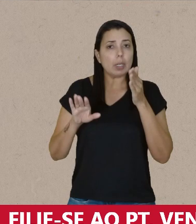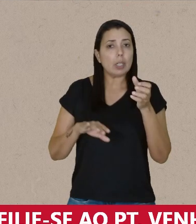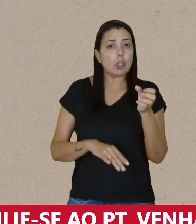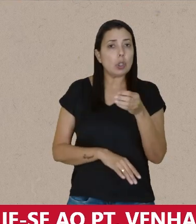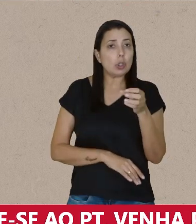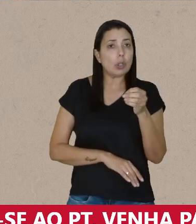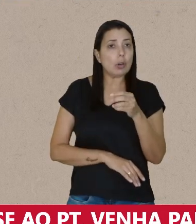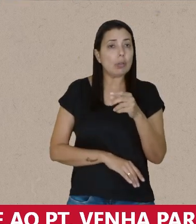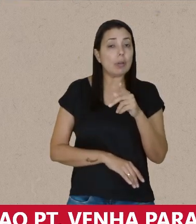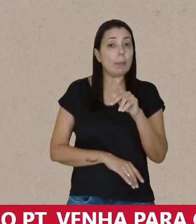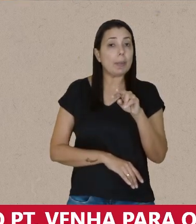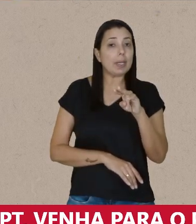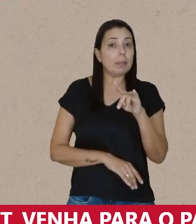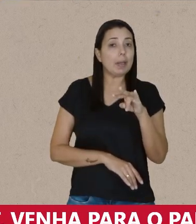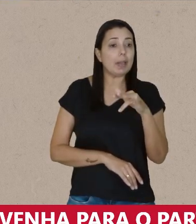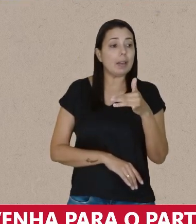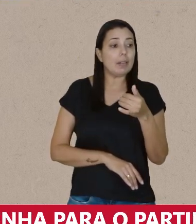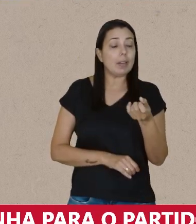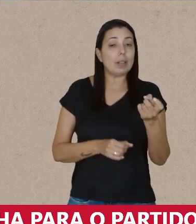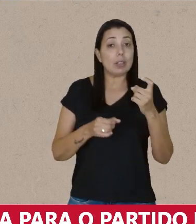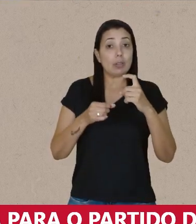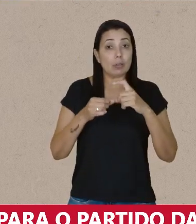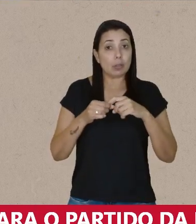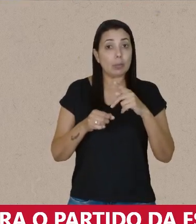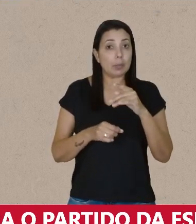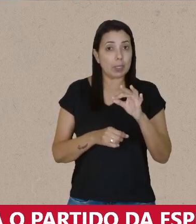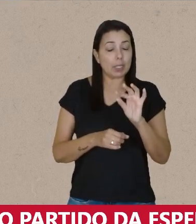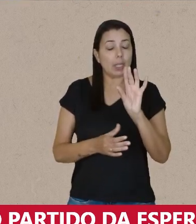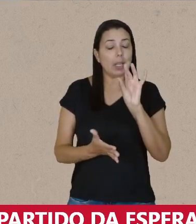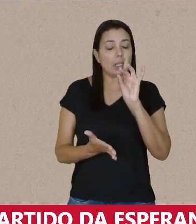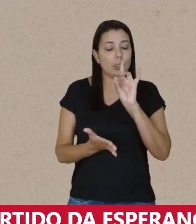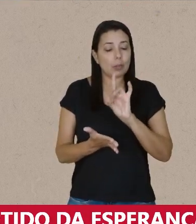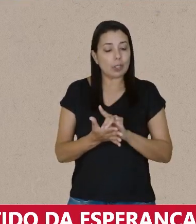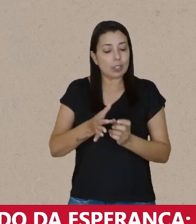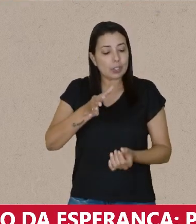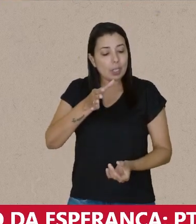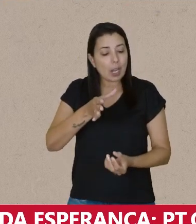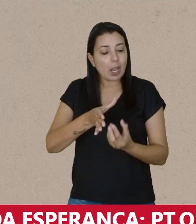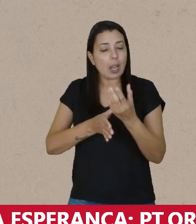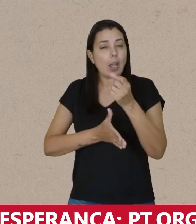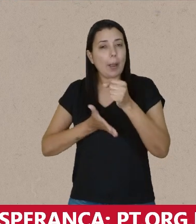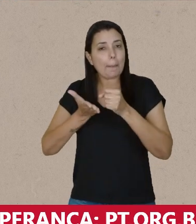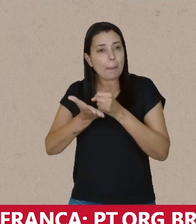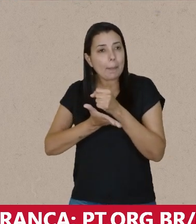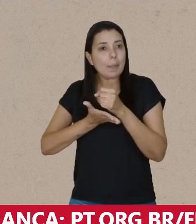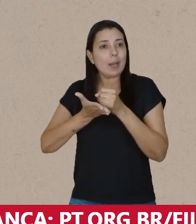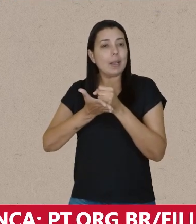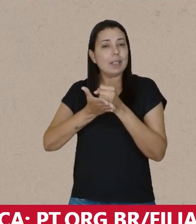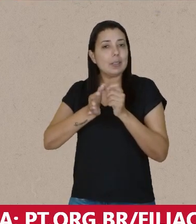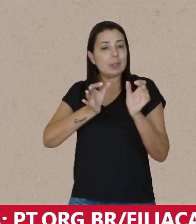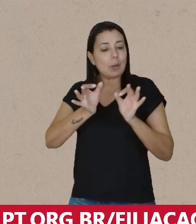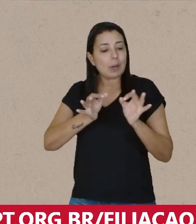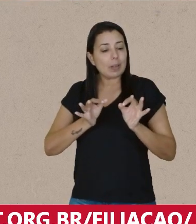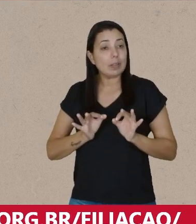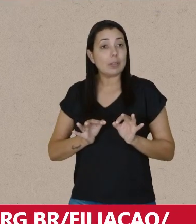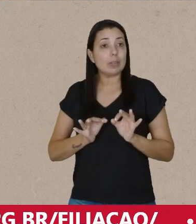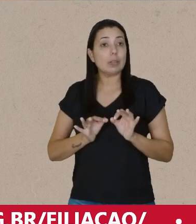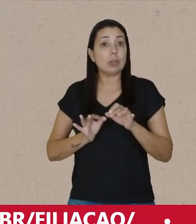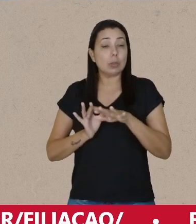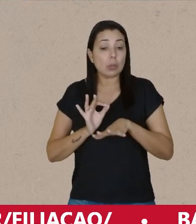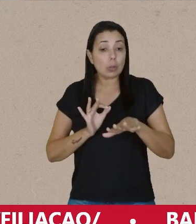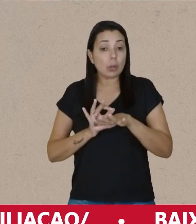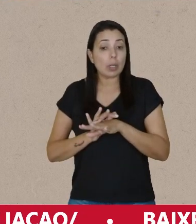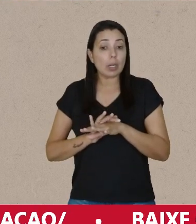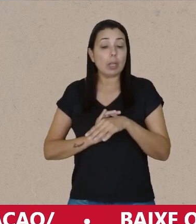Primavera, que está retomando, é o PT voltando às origens, voltando às bases, criando essas organizações no âmbito